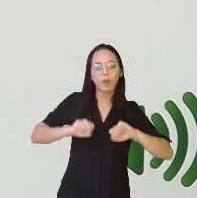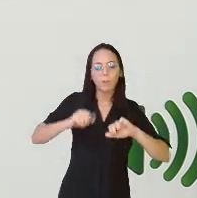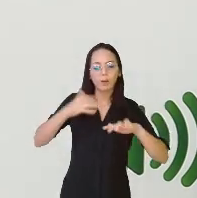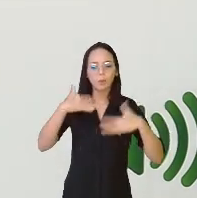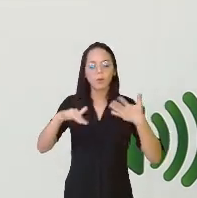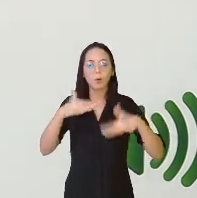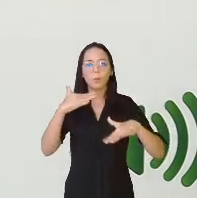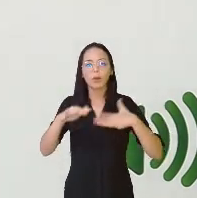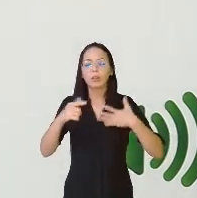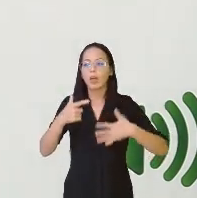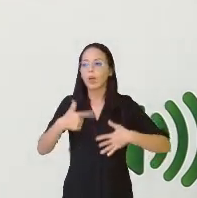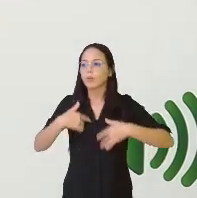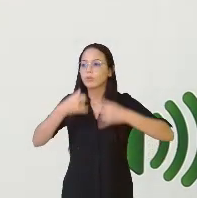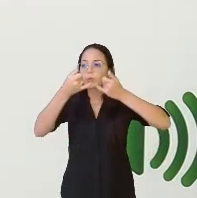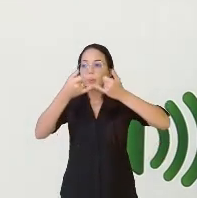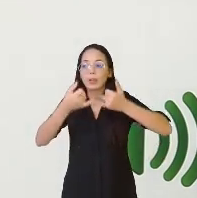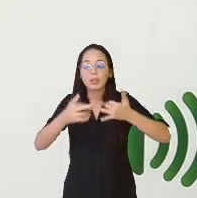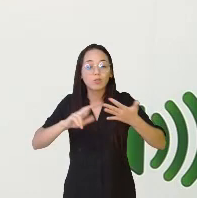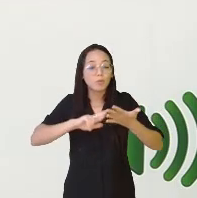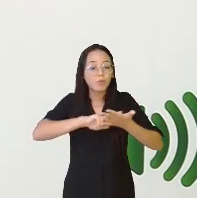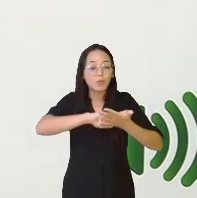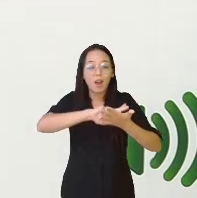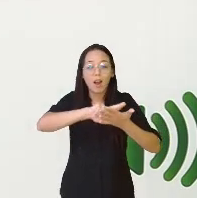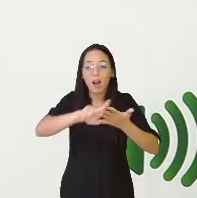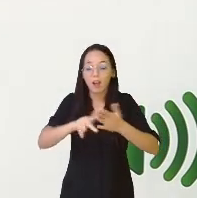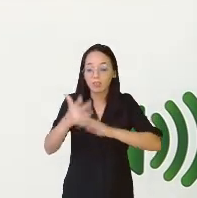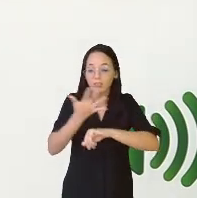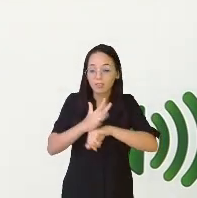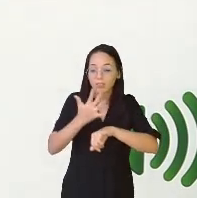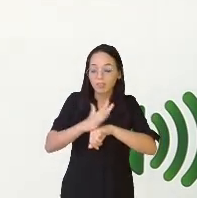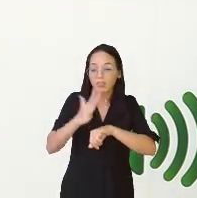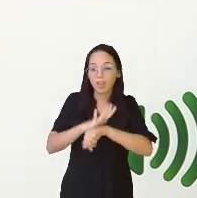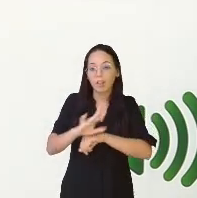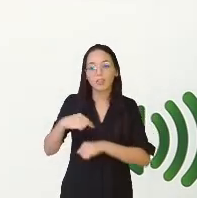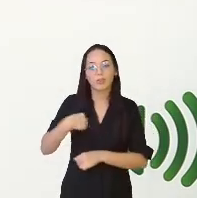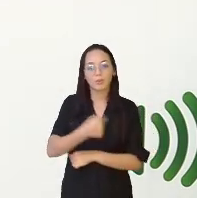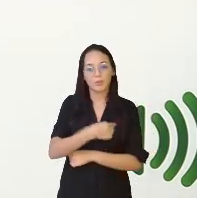estou falando das diversas atividades que a gente pratica